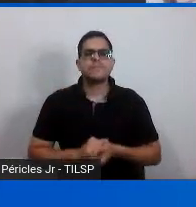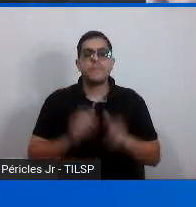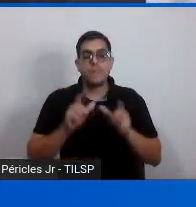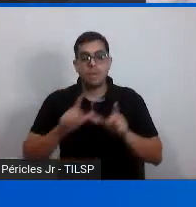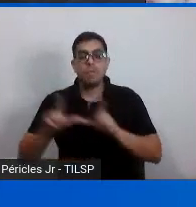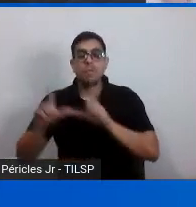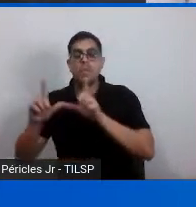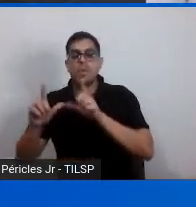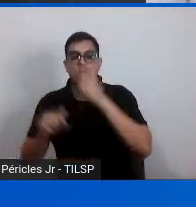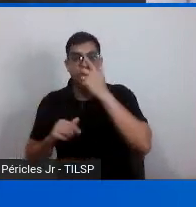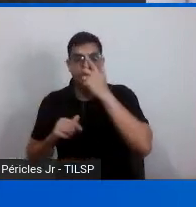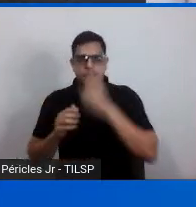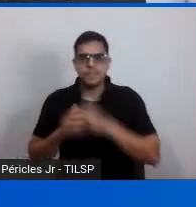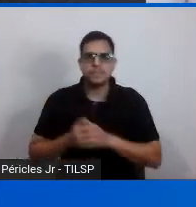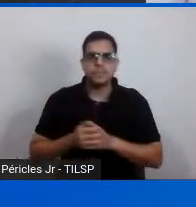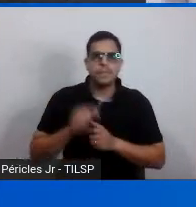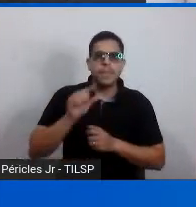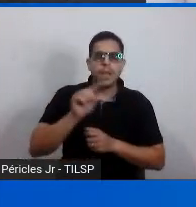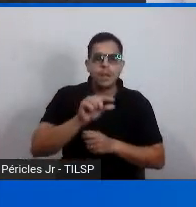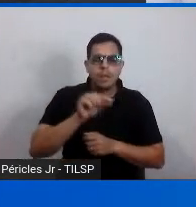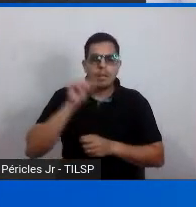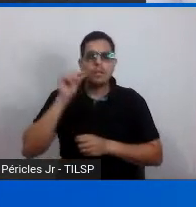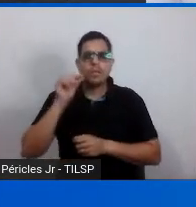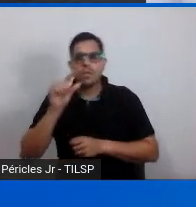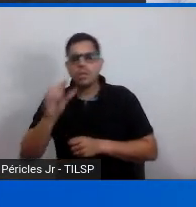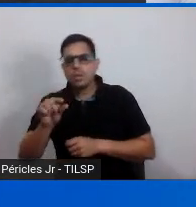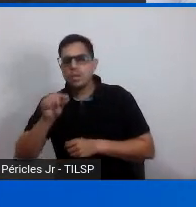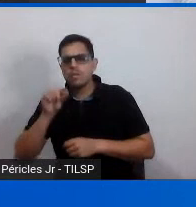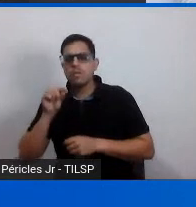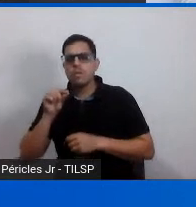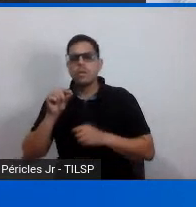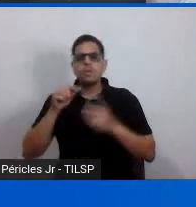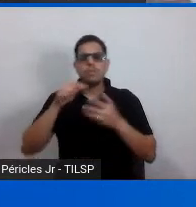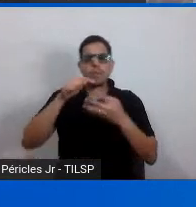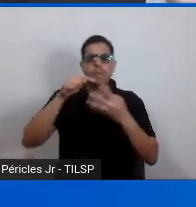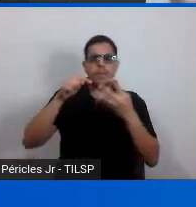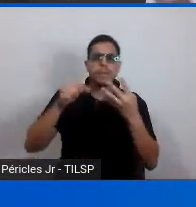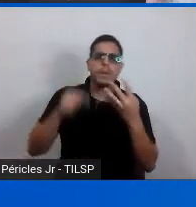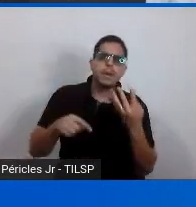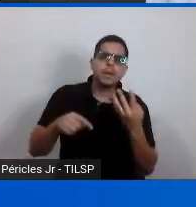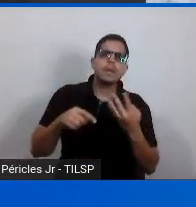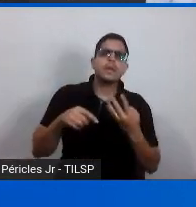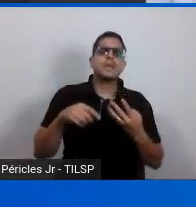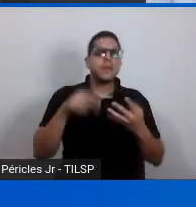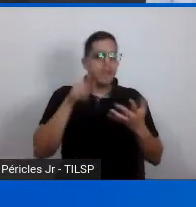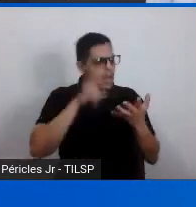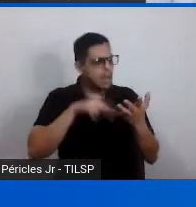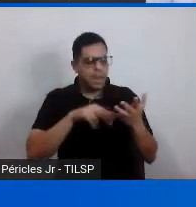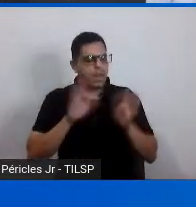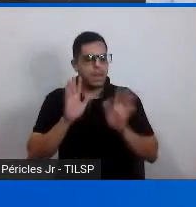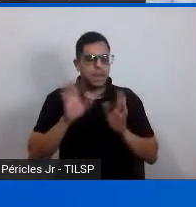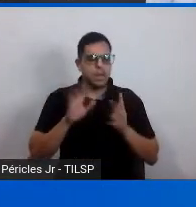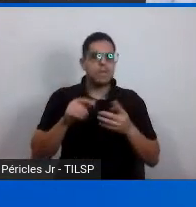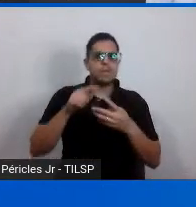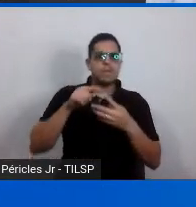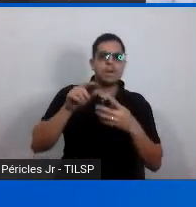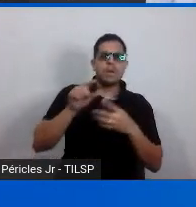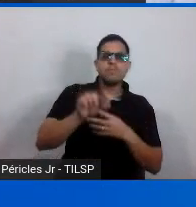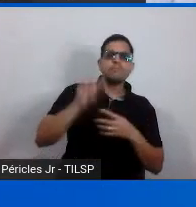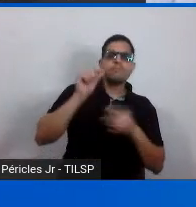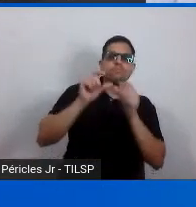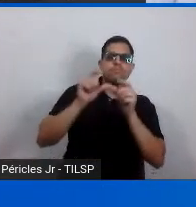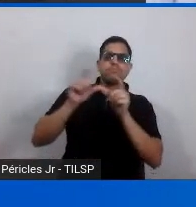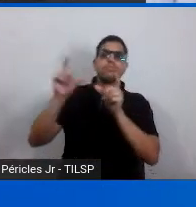elementos de letramento digital que eu não vou fazer leitura integral mas eu vou destaquei algumas coisas para poder